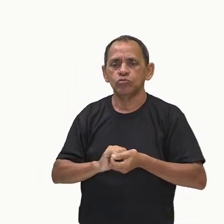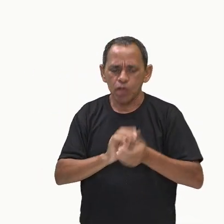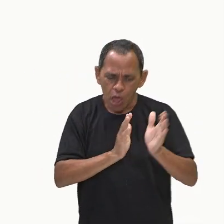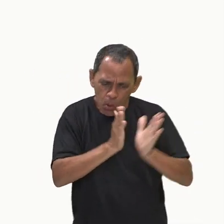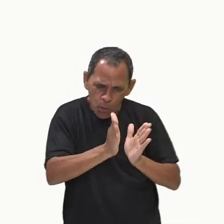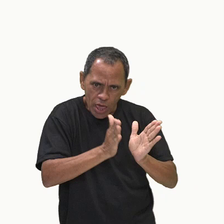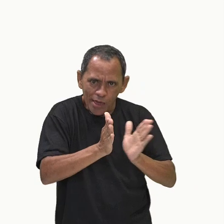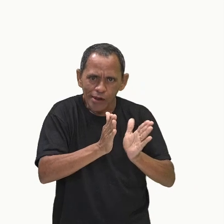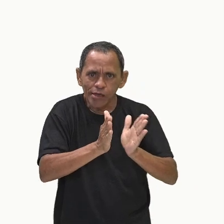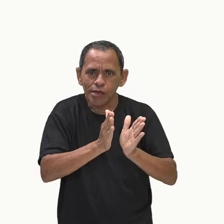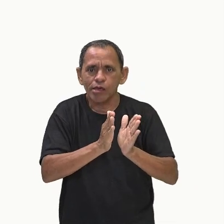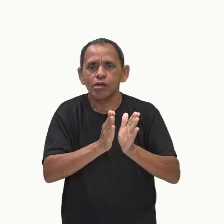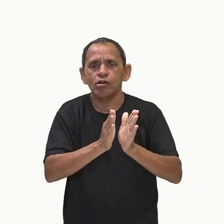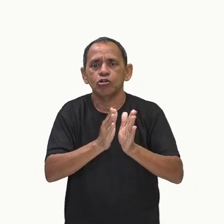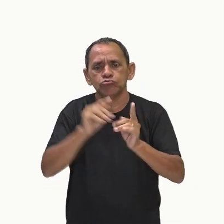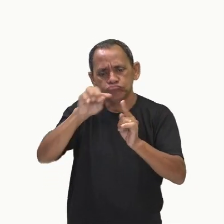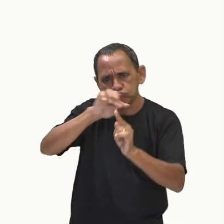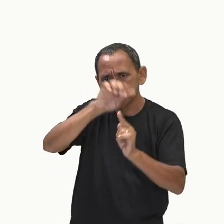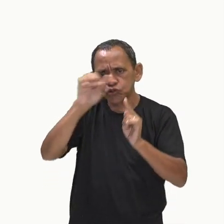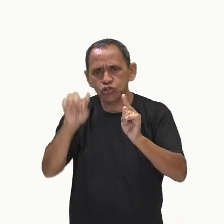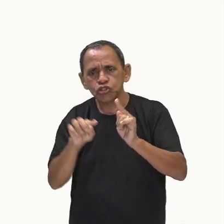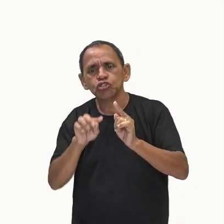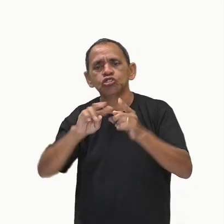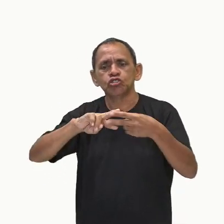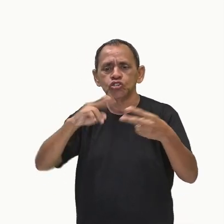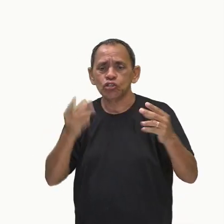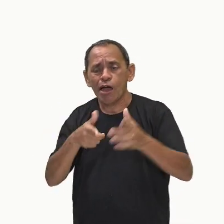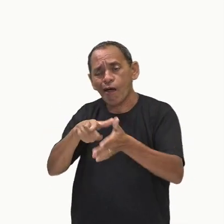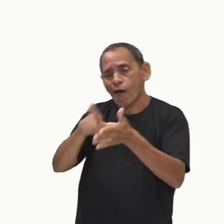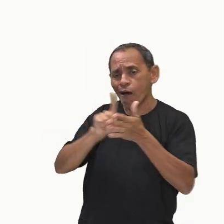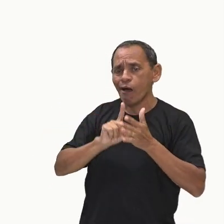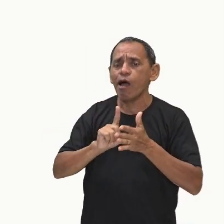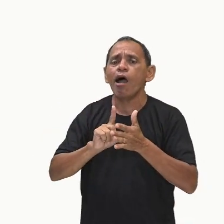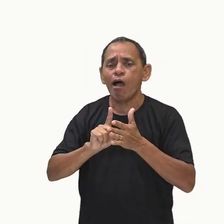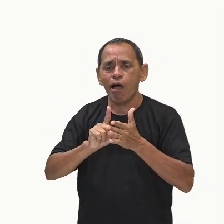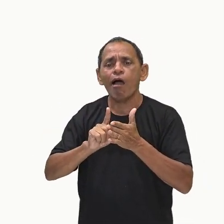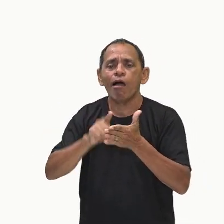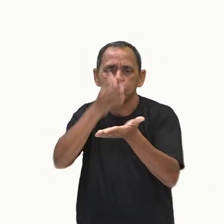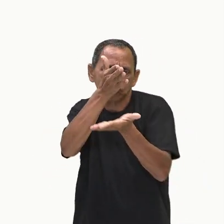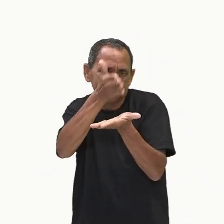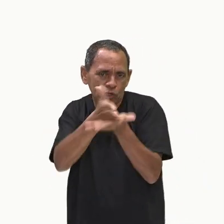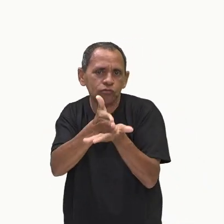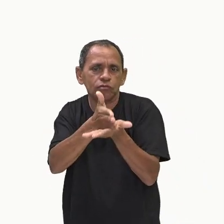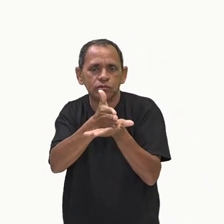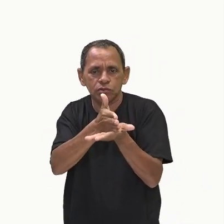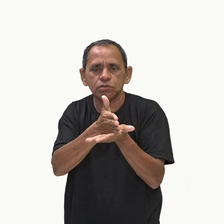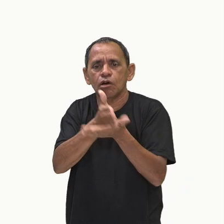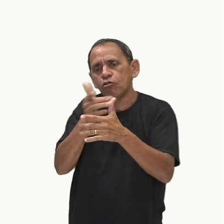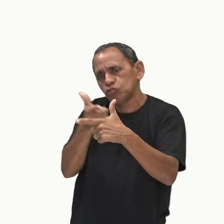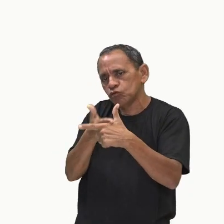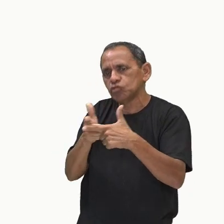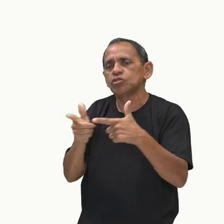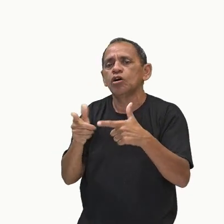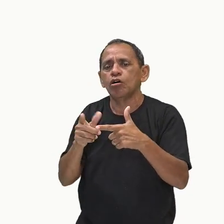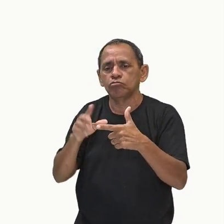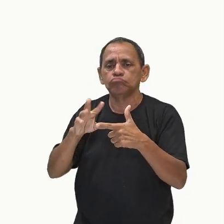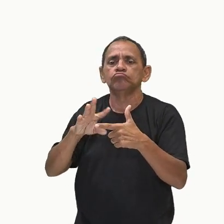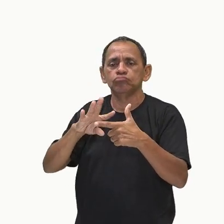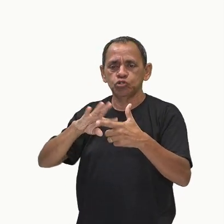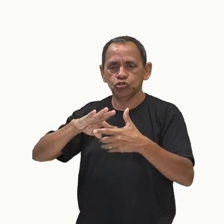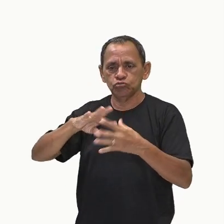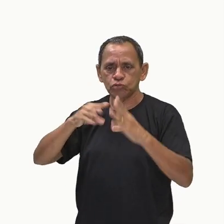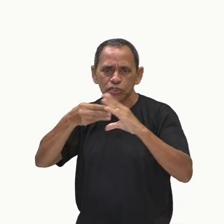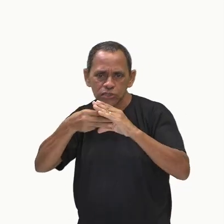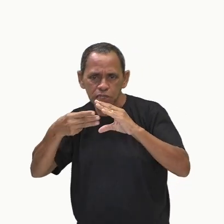do ciclo celular antes da divisão celular. O DNA se desenrola em duas